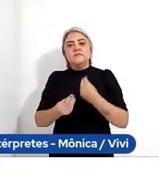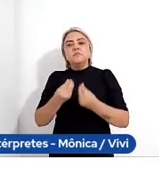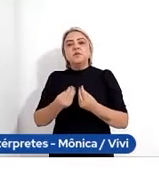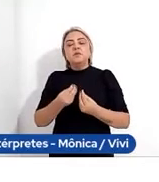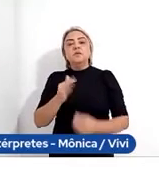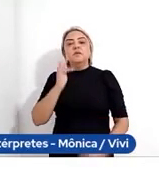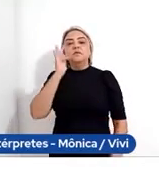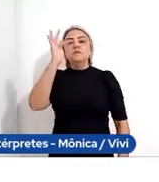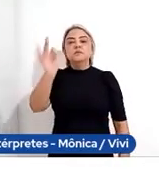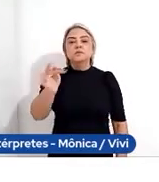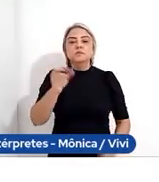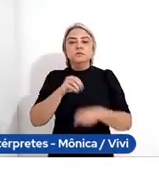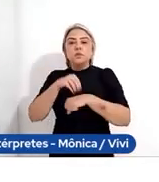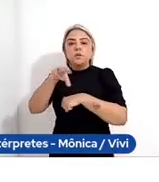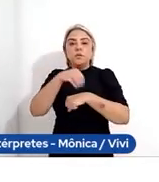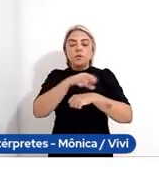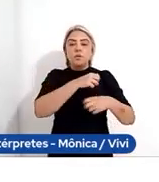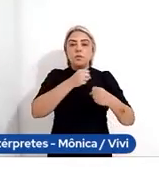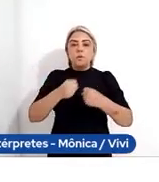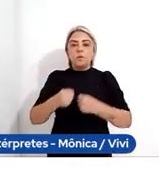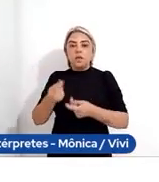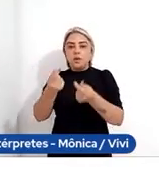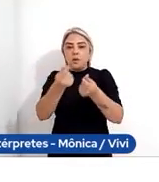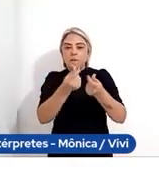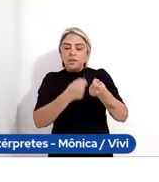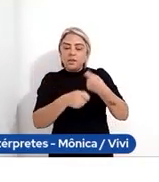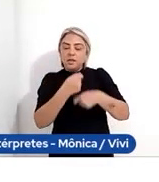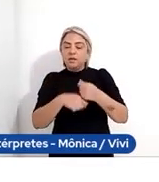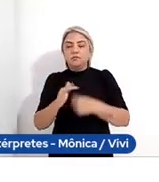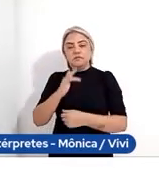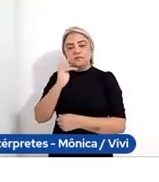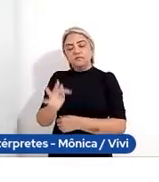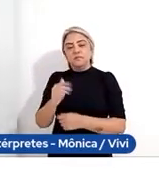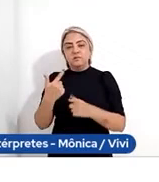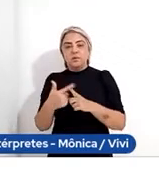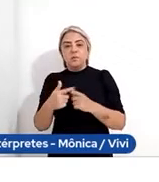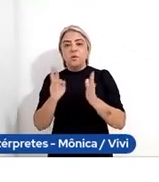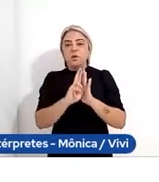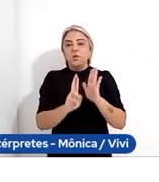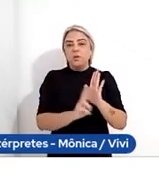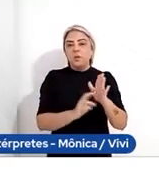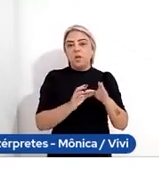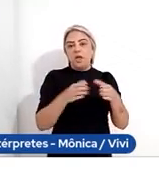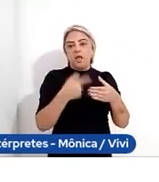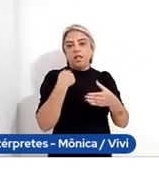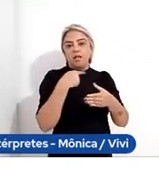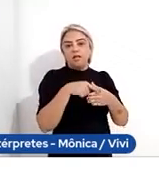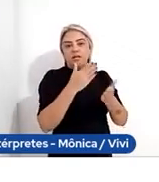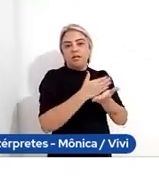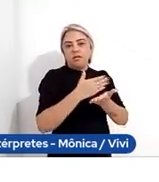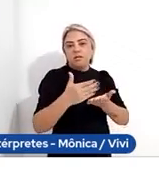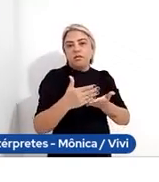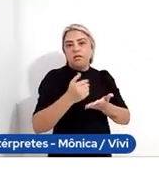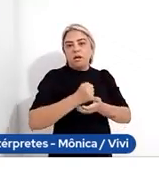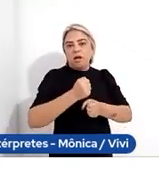será a distribuição do poder comercial e econômico no futuro próximo, né? Porque a patente fica vigente por uma certa quantidade de